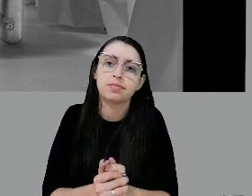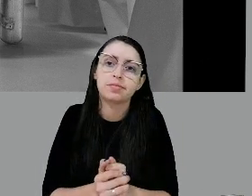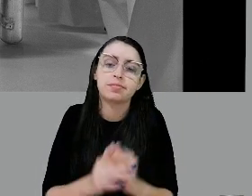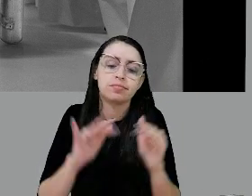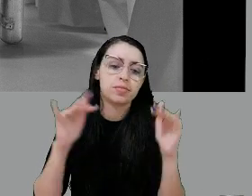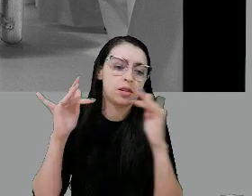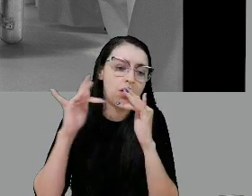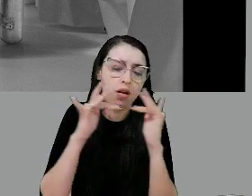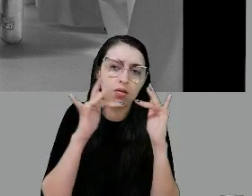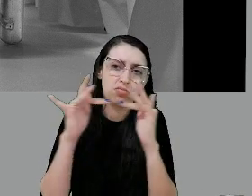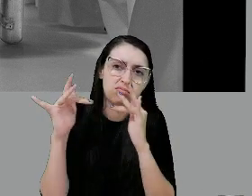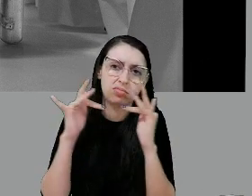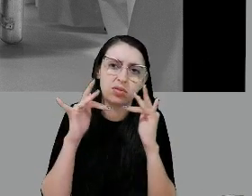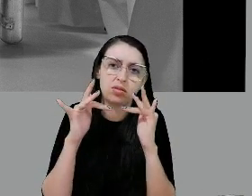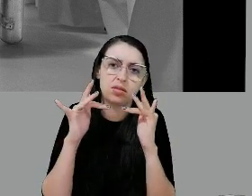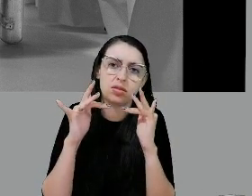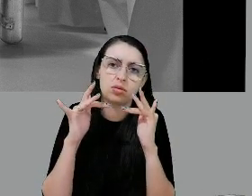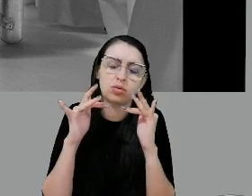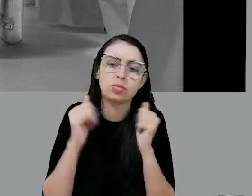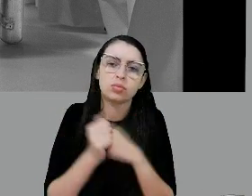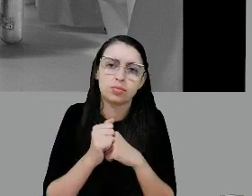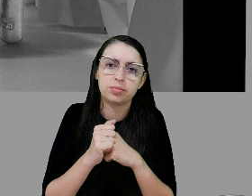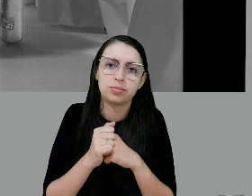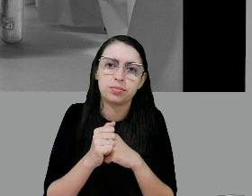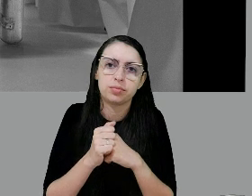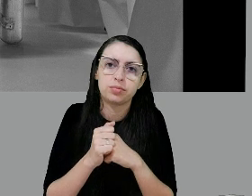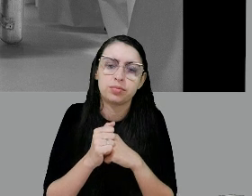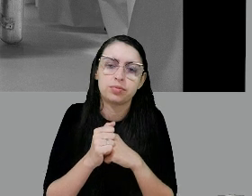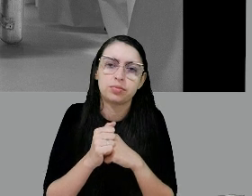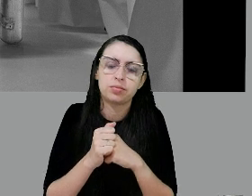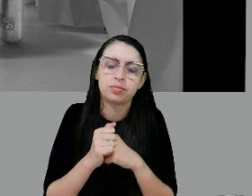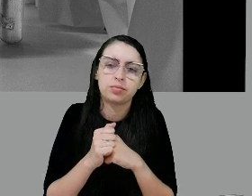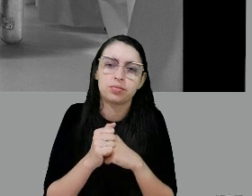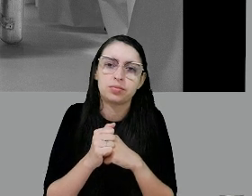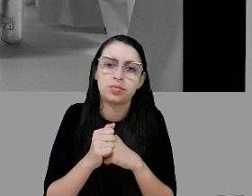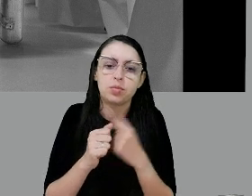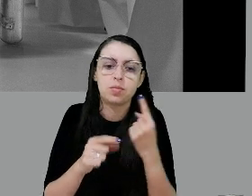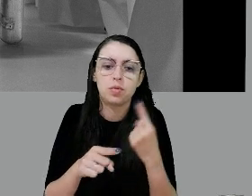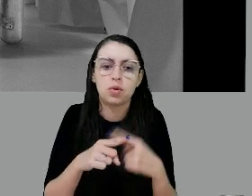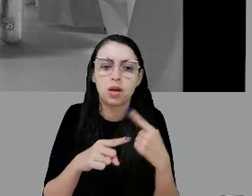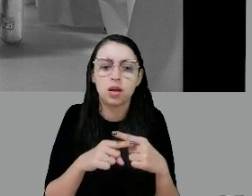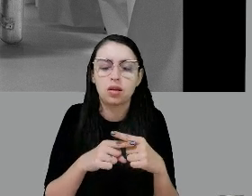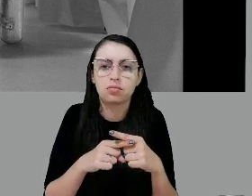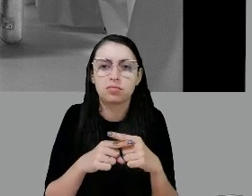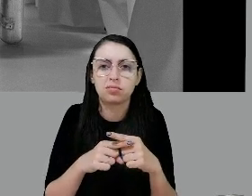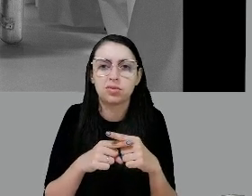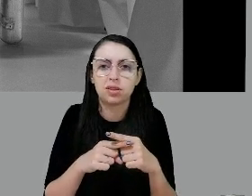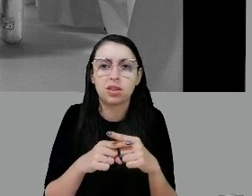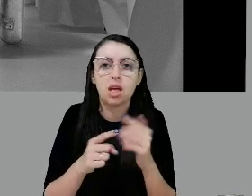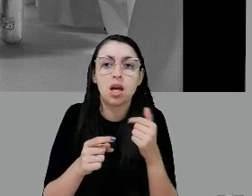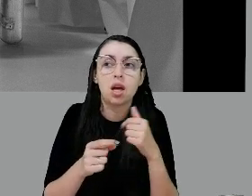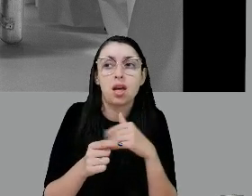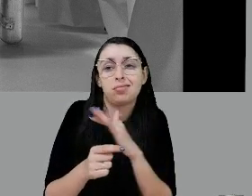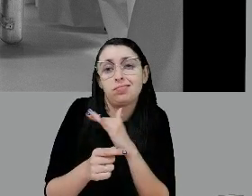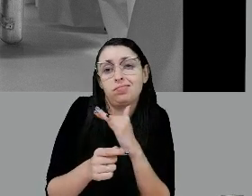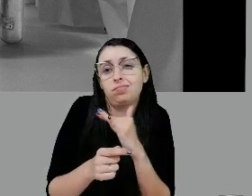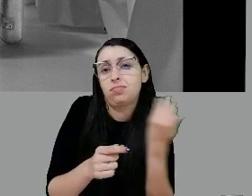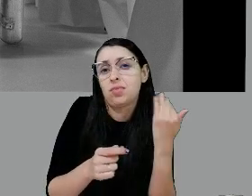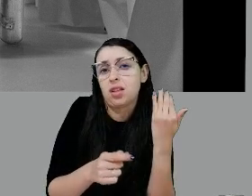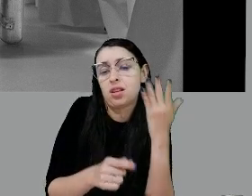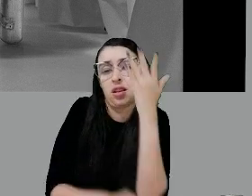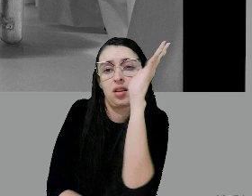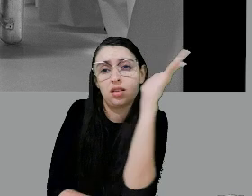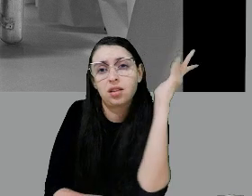elas estão interconectadas, absolutamente interconectadas. Porque de uma tragédia ambiental,